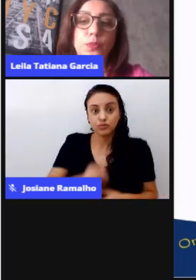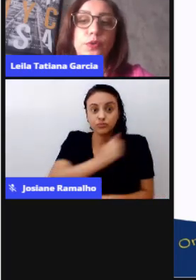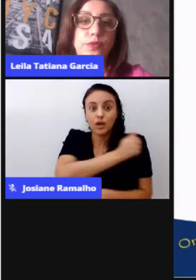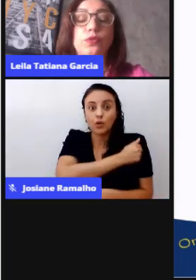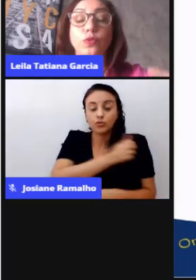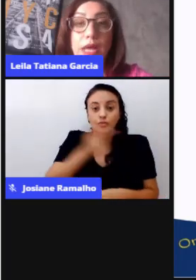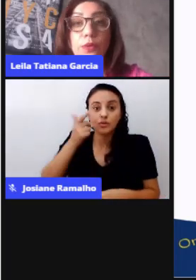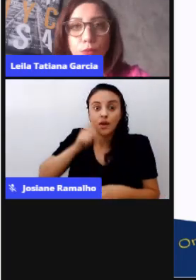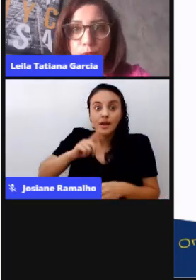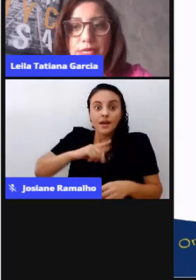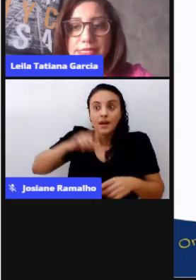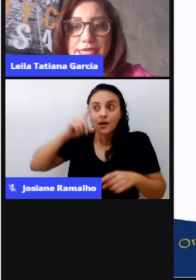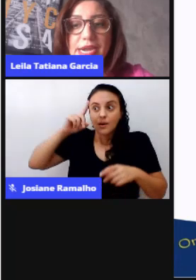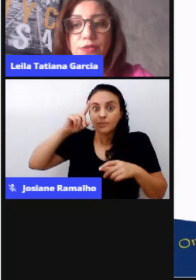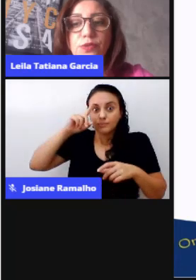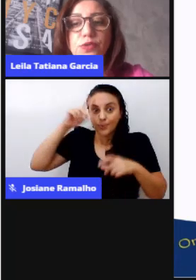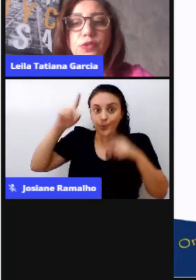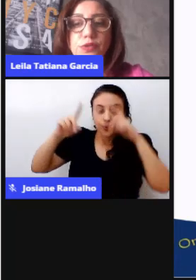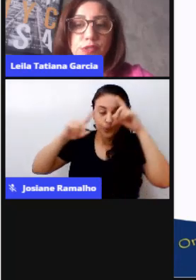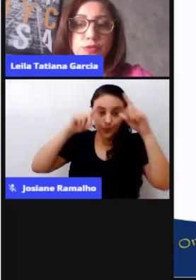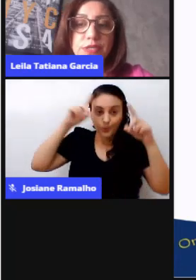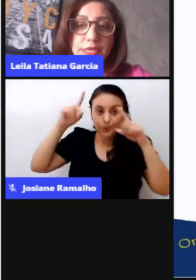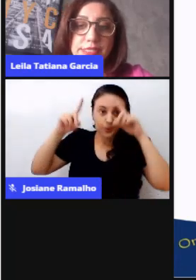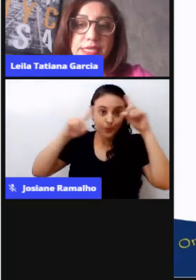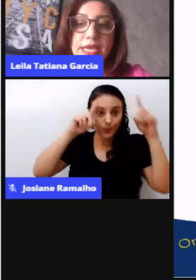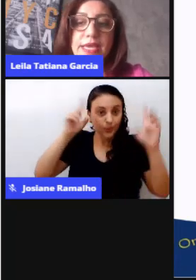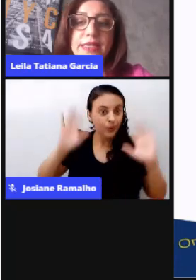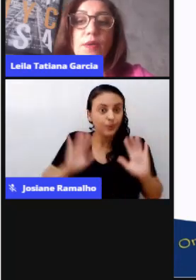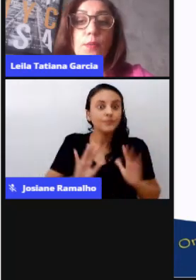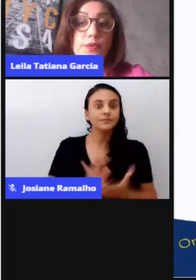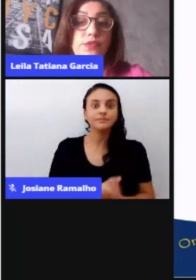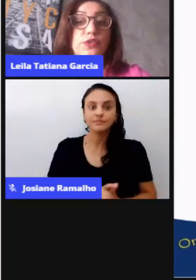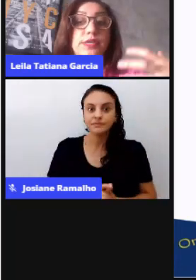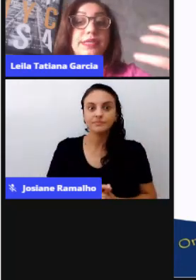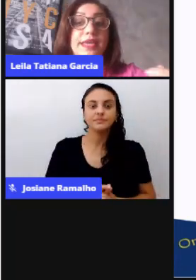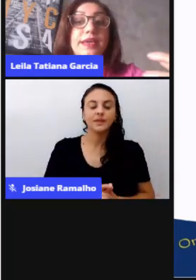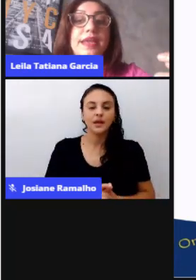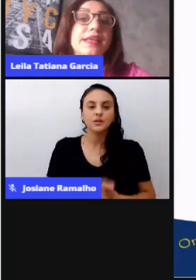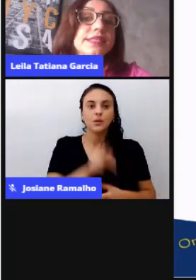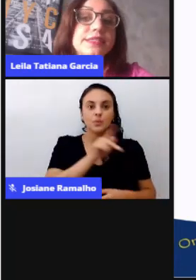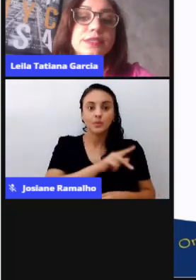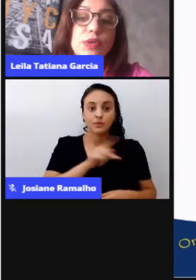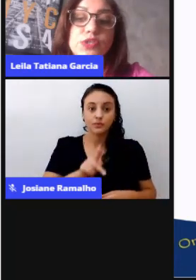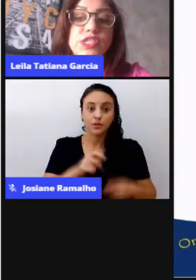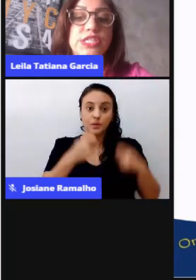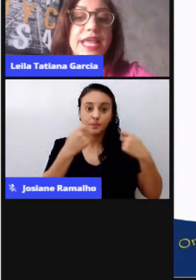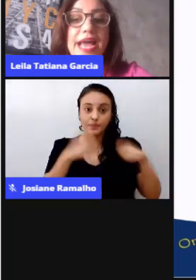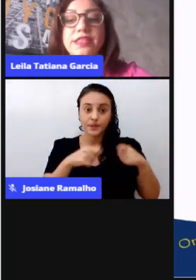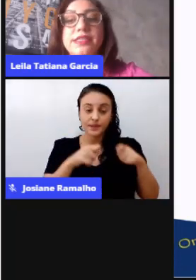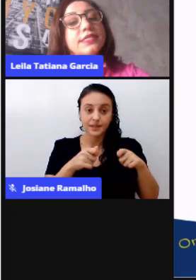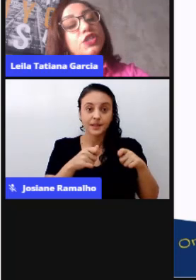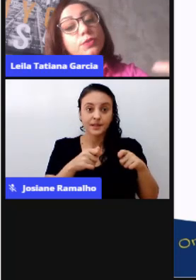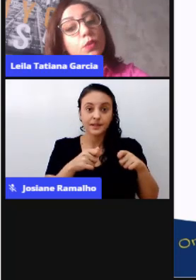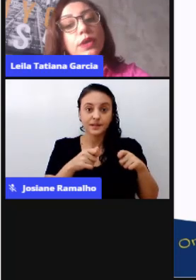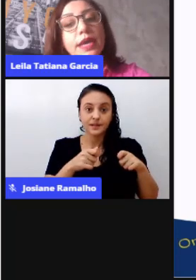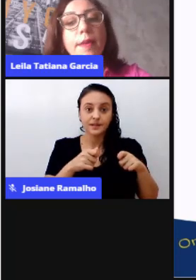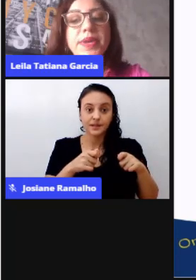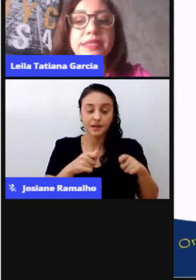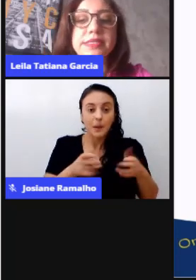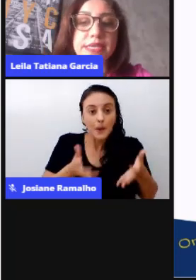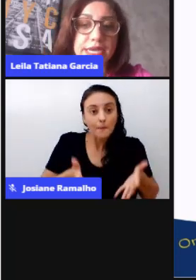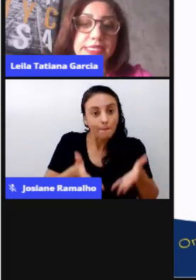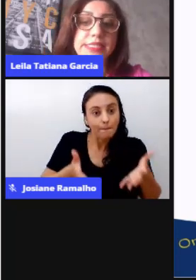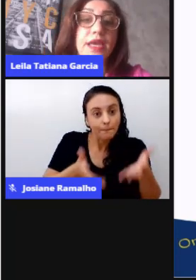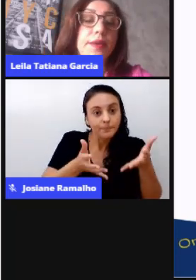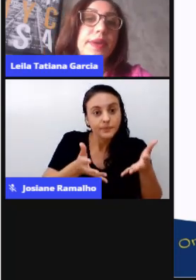criatividade do aluno, certo? Dos nossos estudantes. Então, o professor tem que criar essas situações didáticas que estimulem